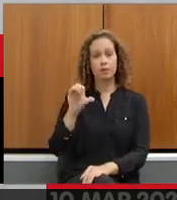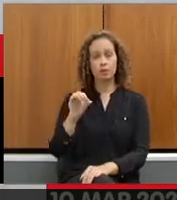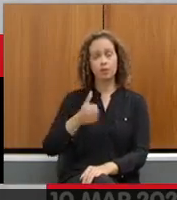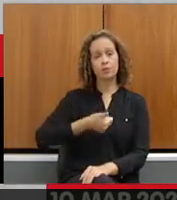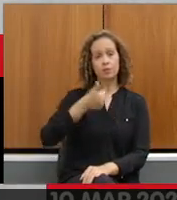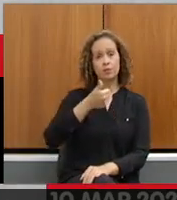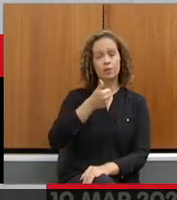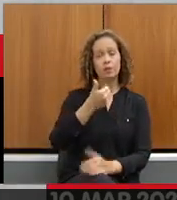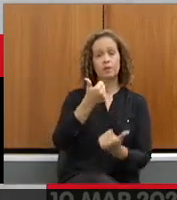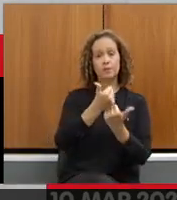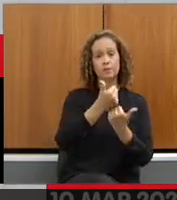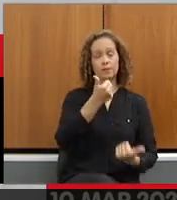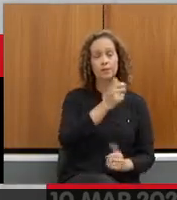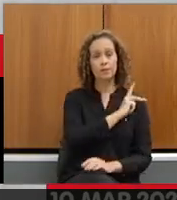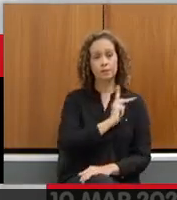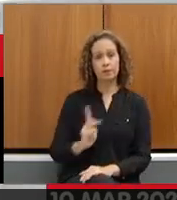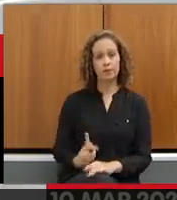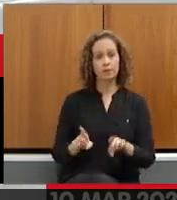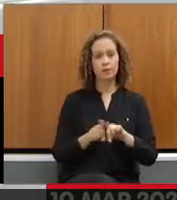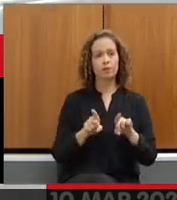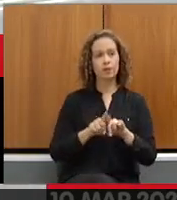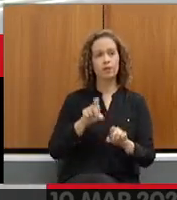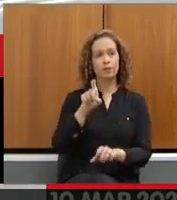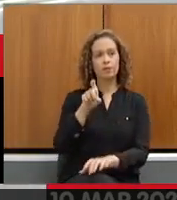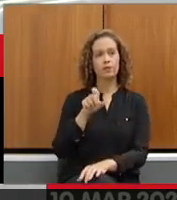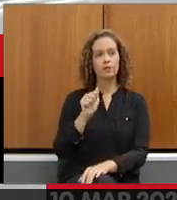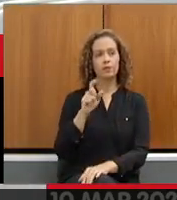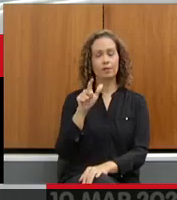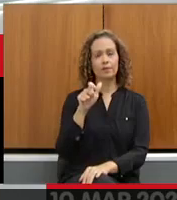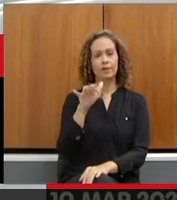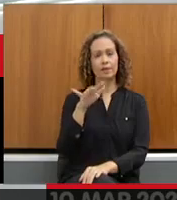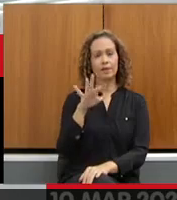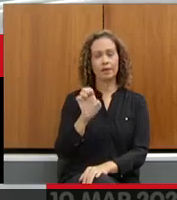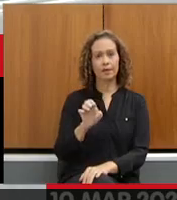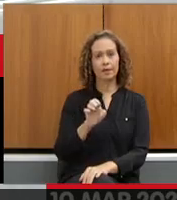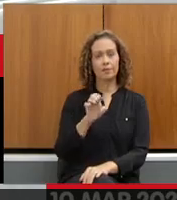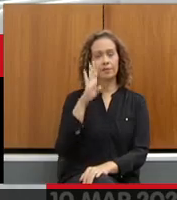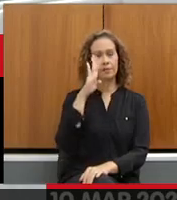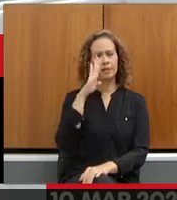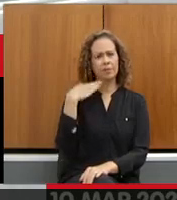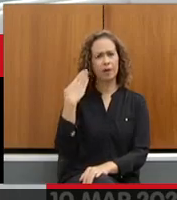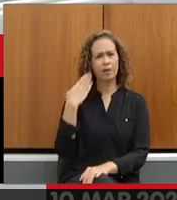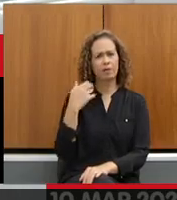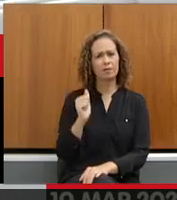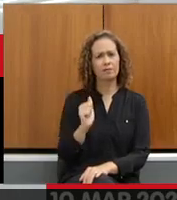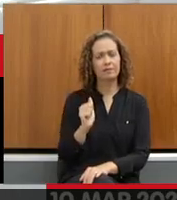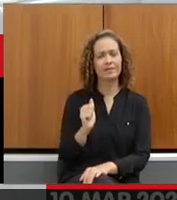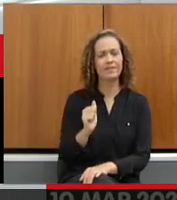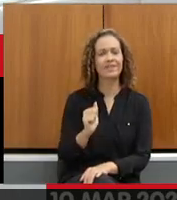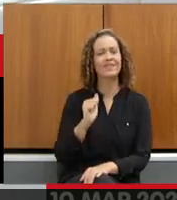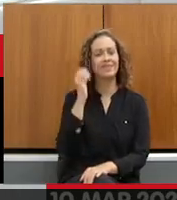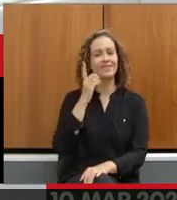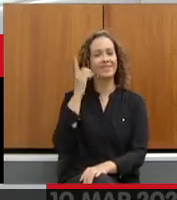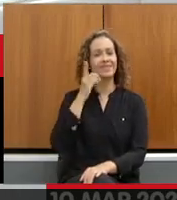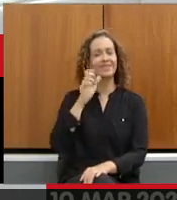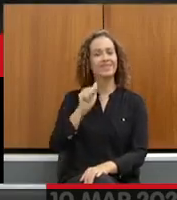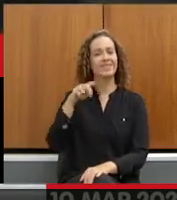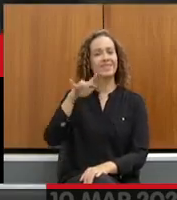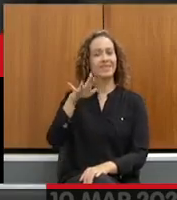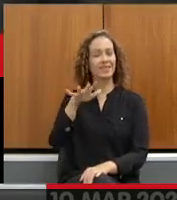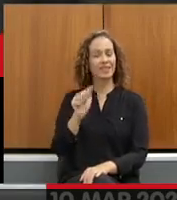Deputado João Vitor Xavier deputada Ana Paula Siqueira Deputado André Quintão Deputado Andreia de Jesus